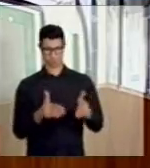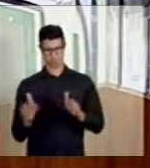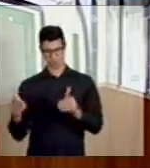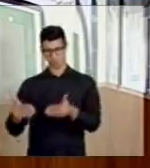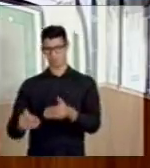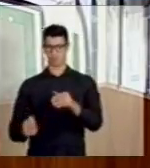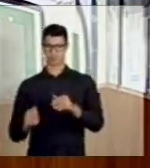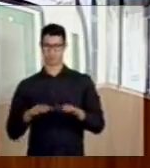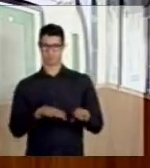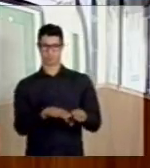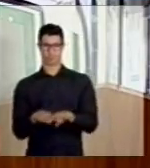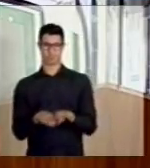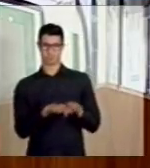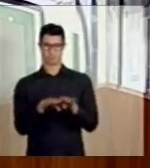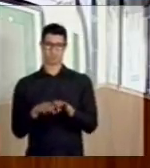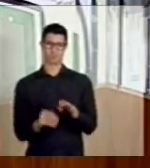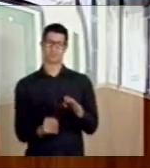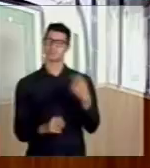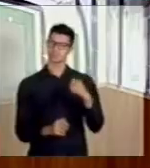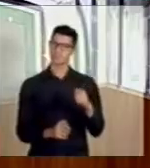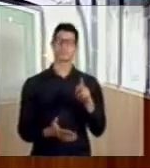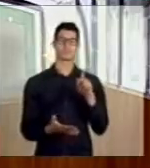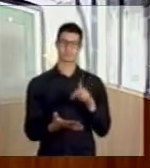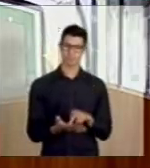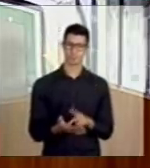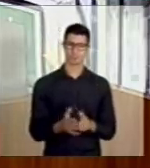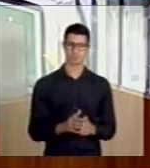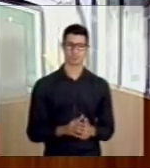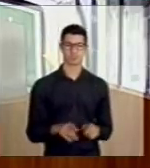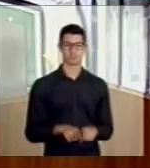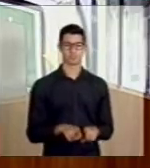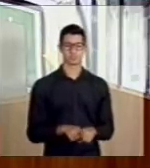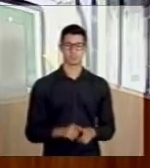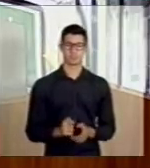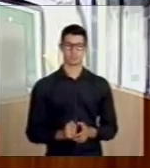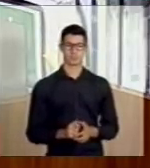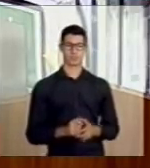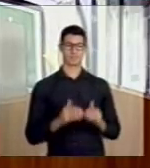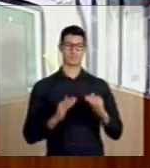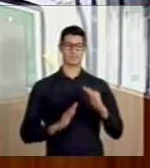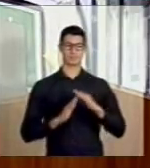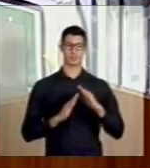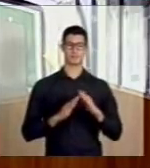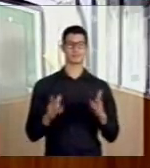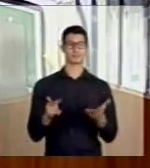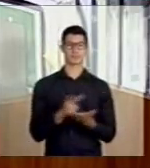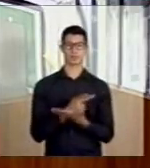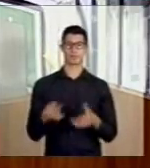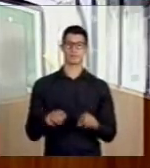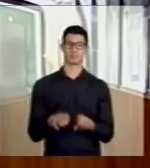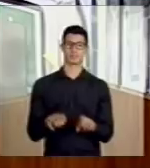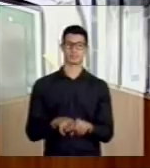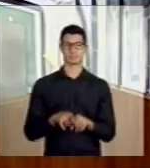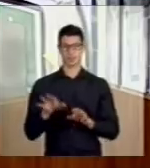a uniformizar, não é, precisamente, a estabelecer